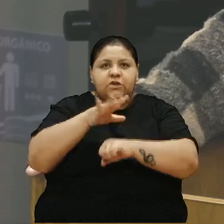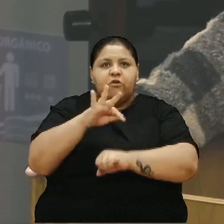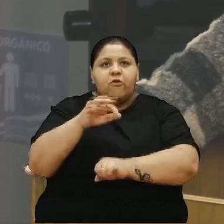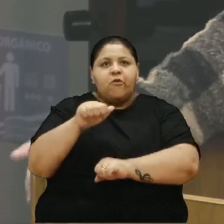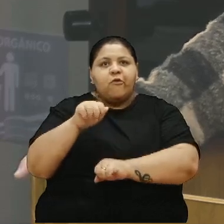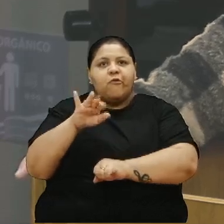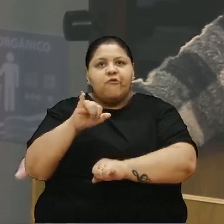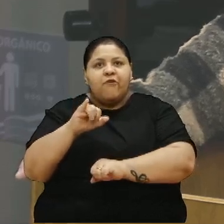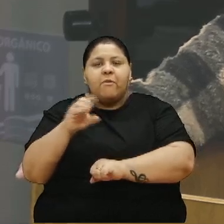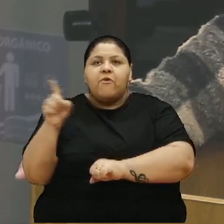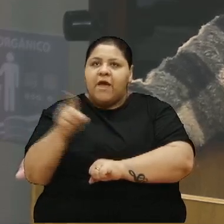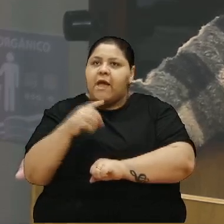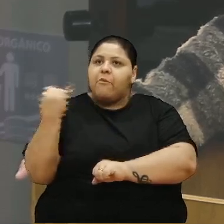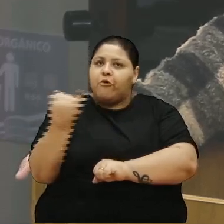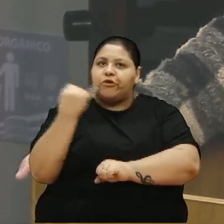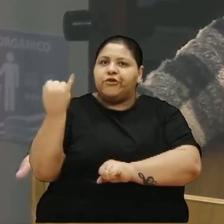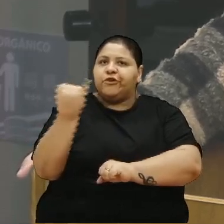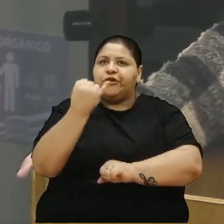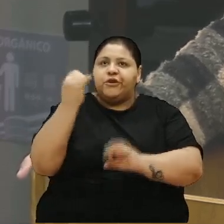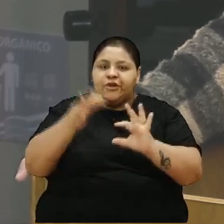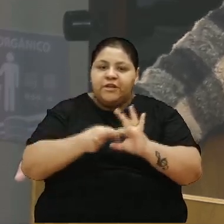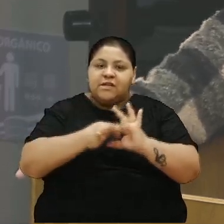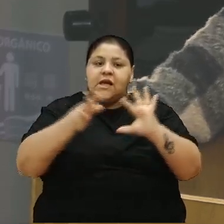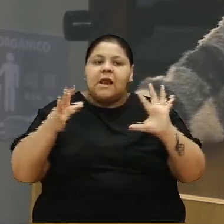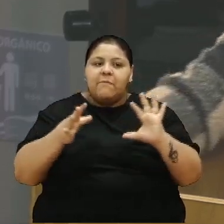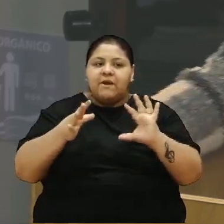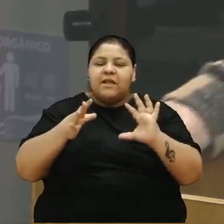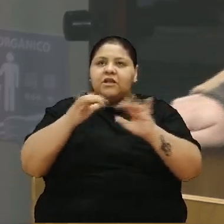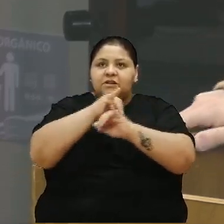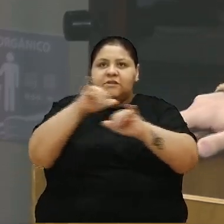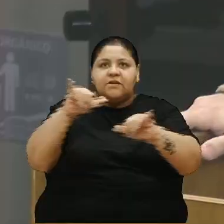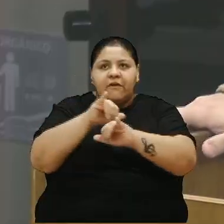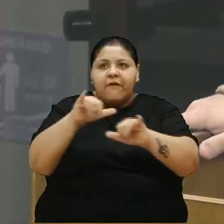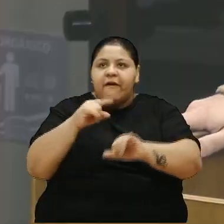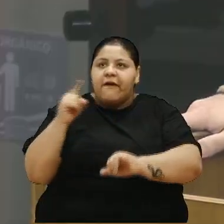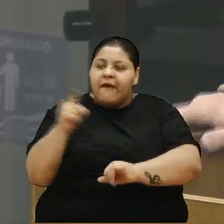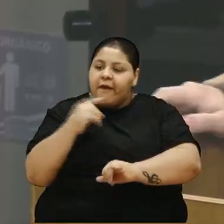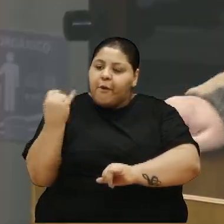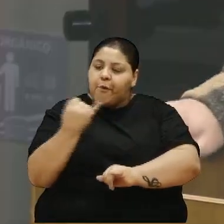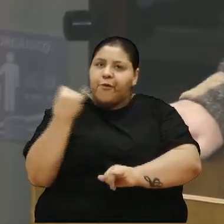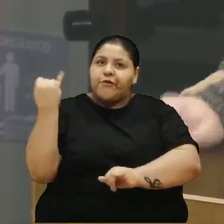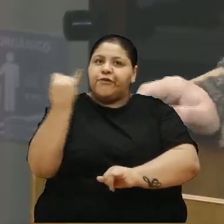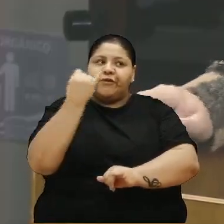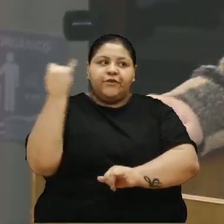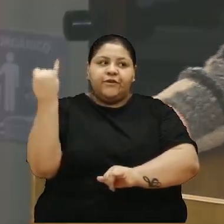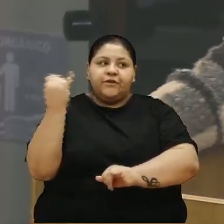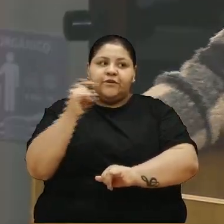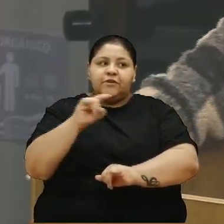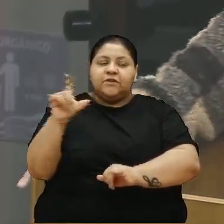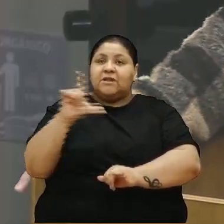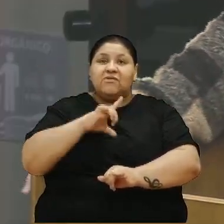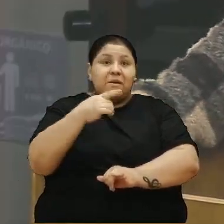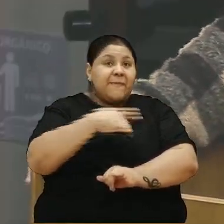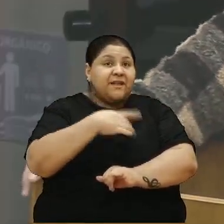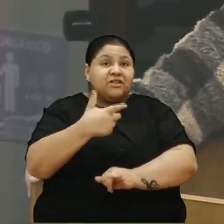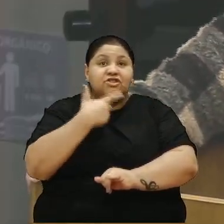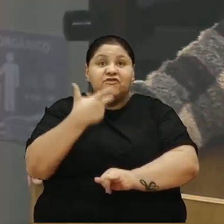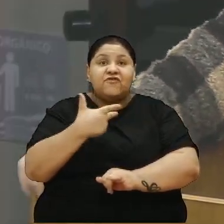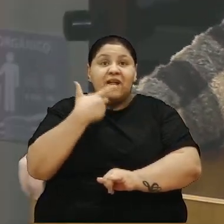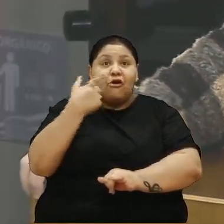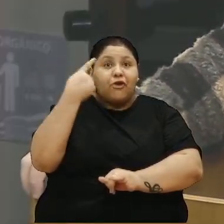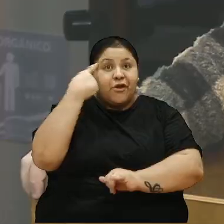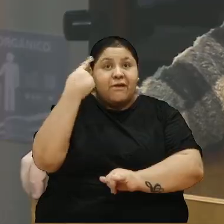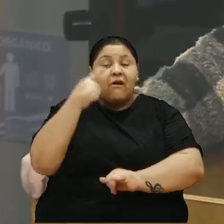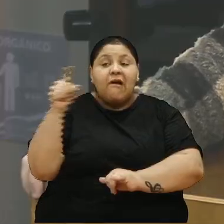é essencial. A liberdade jornalística é essencial. E mais do que isso, não ter medo de falar o que pensa